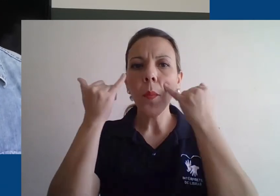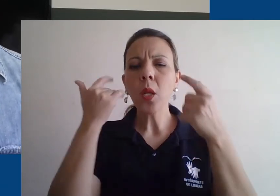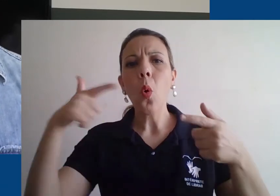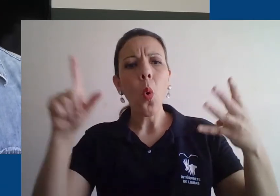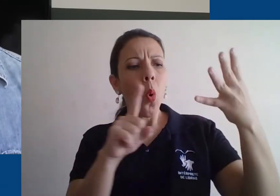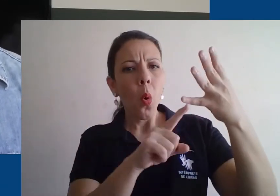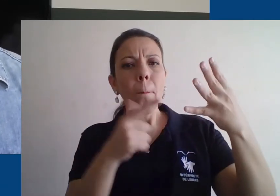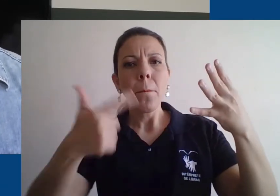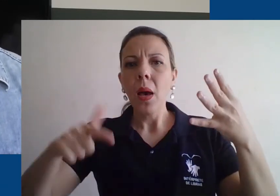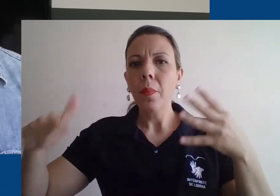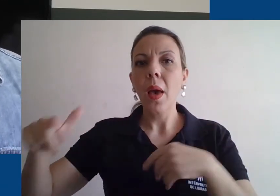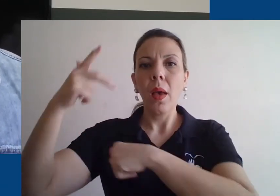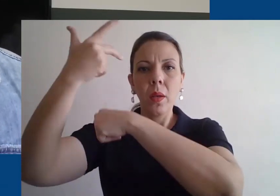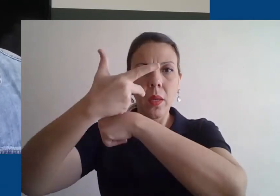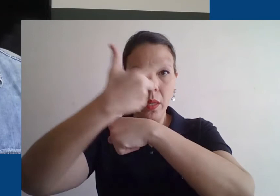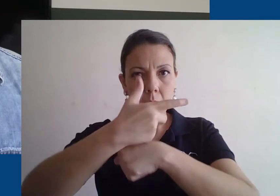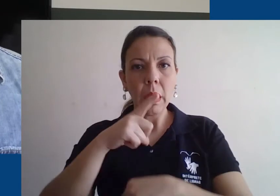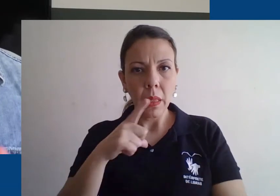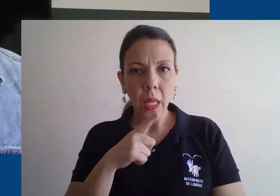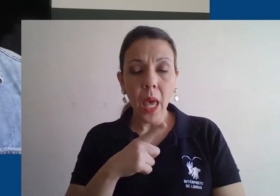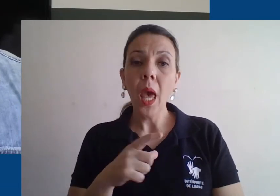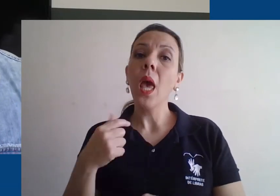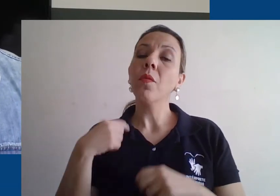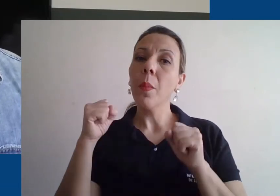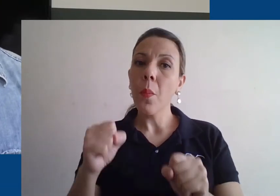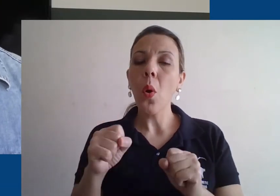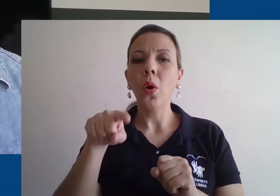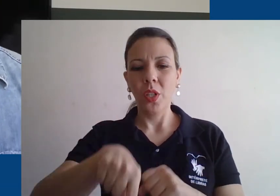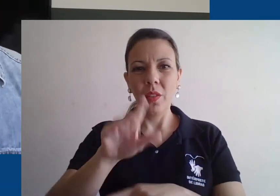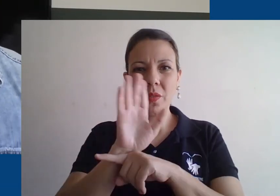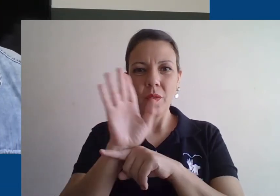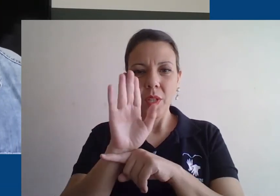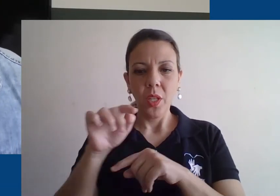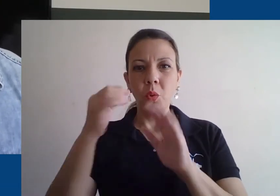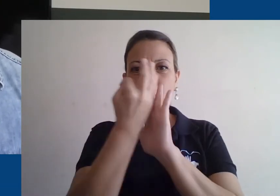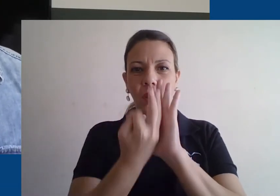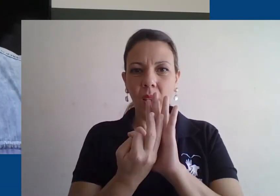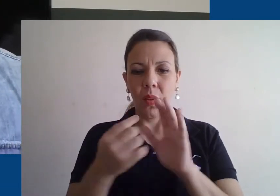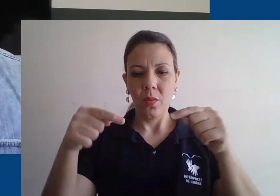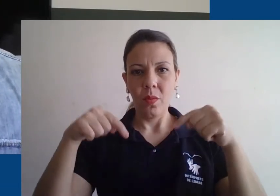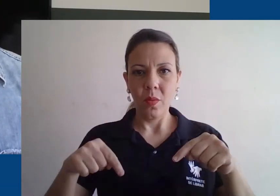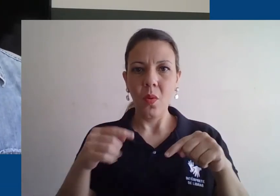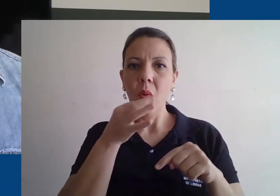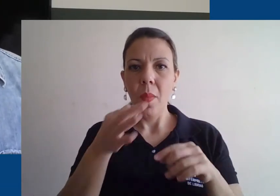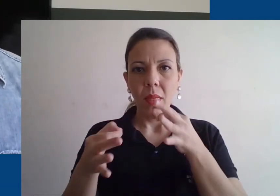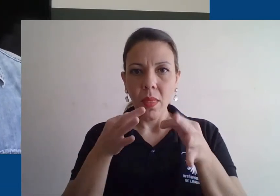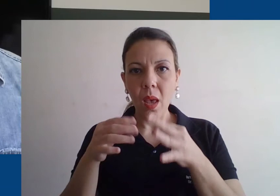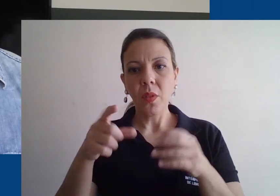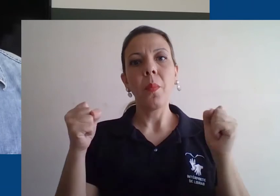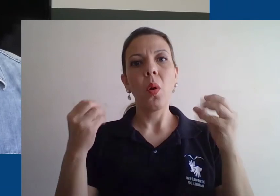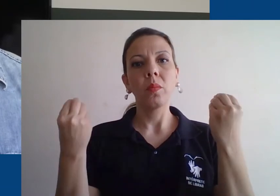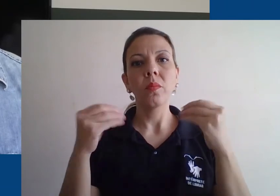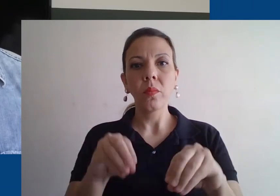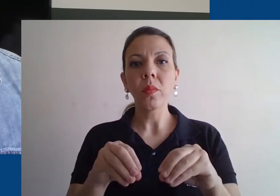dispositivo, deixem comentado no vídeo que a gente faz uma atualização, eu posto um outro vídeo complementar, sanando quaisquer